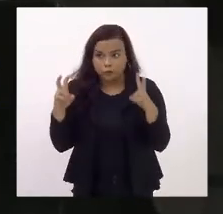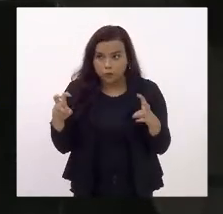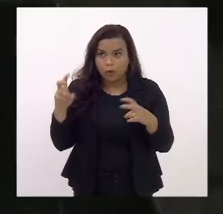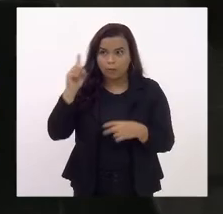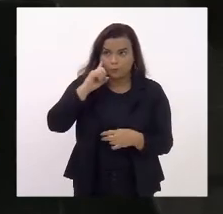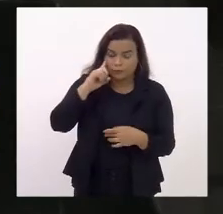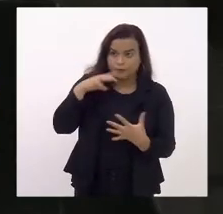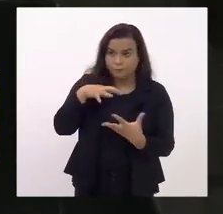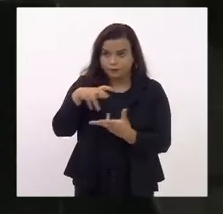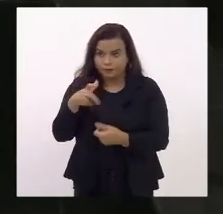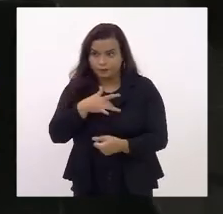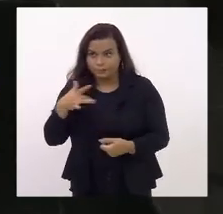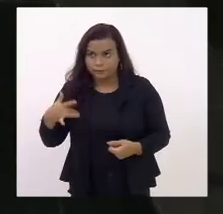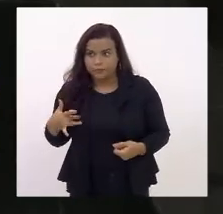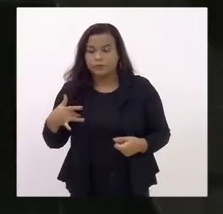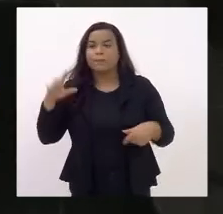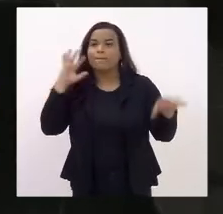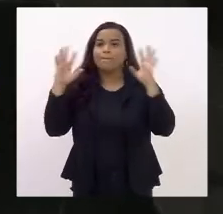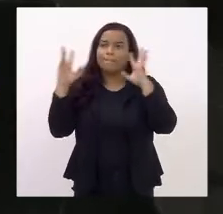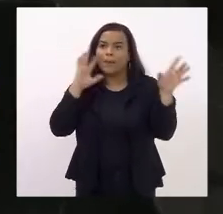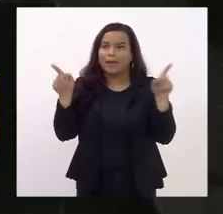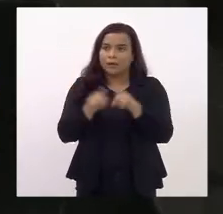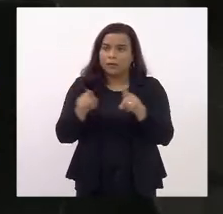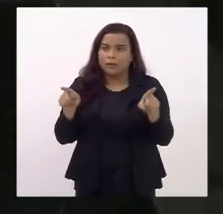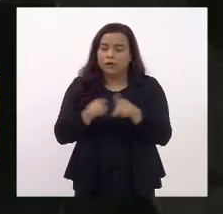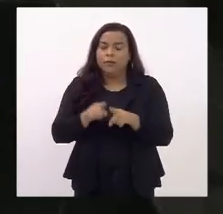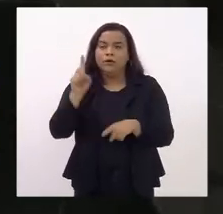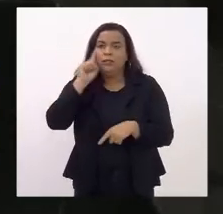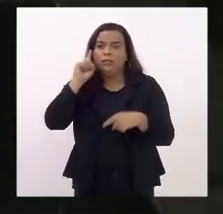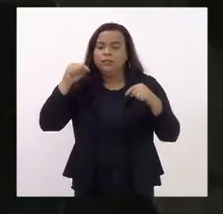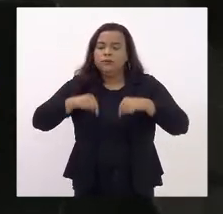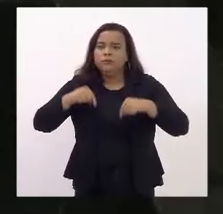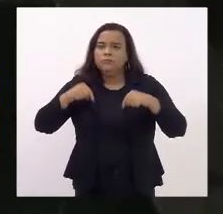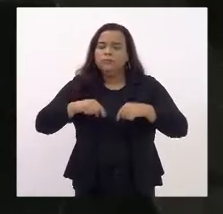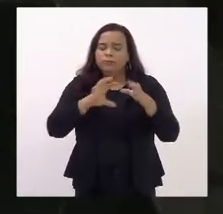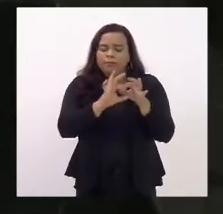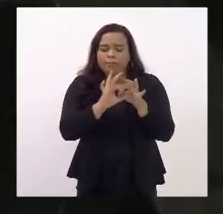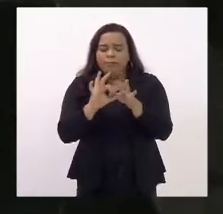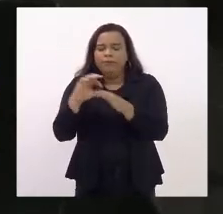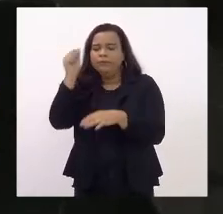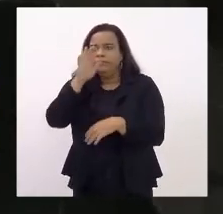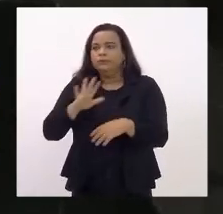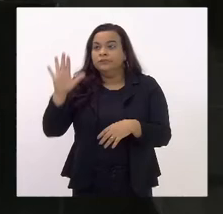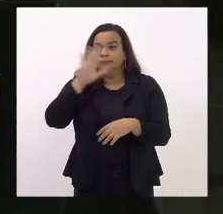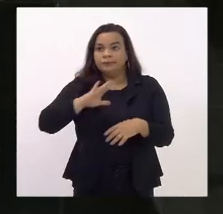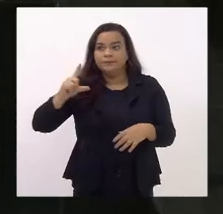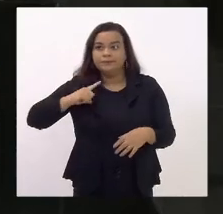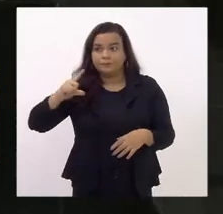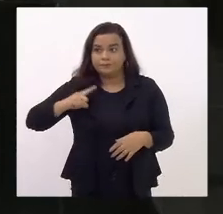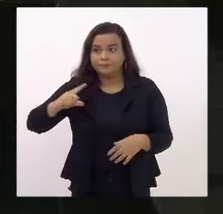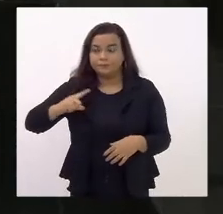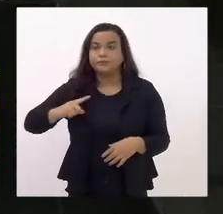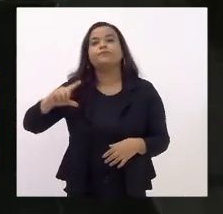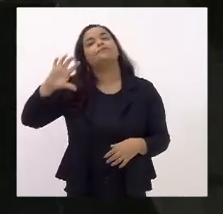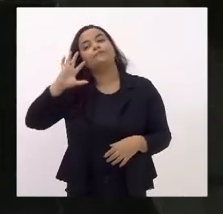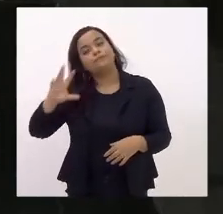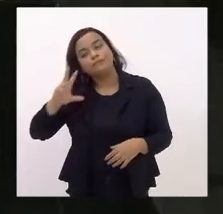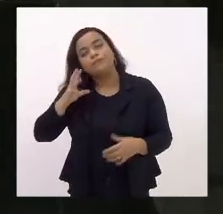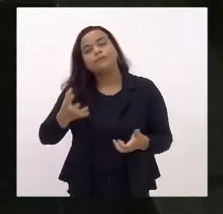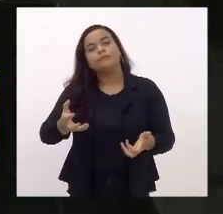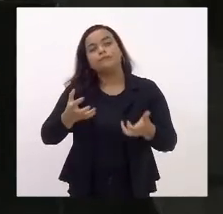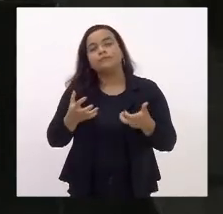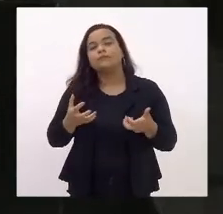Saúde, e pensando esta data no contexto brasileiro, eu quero,